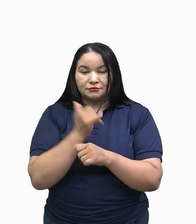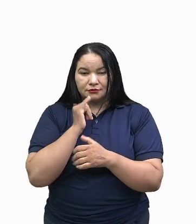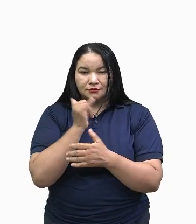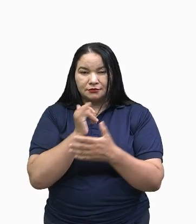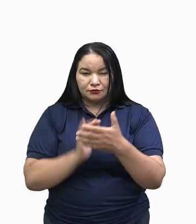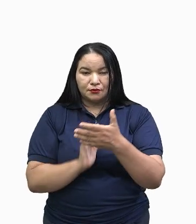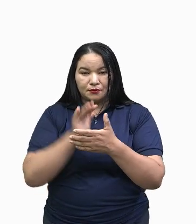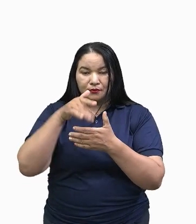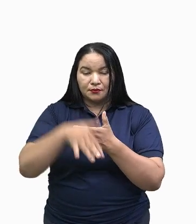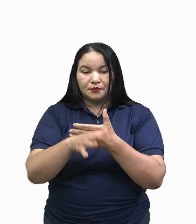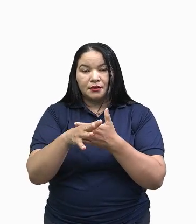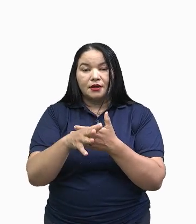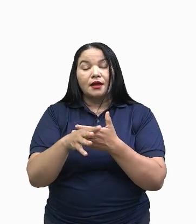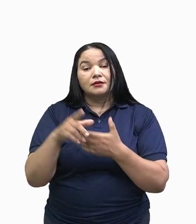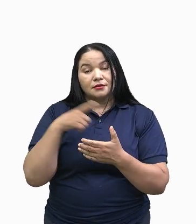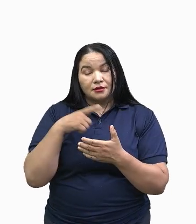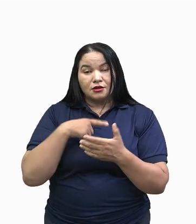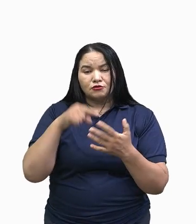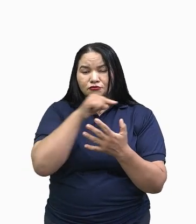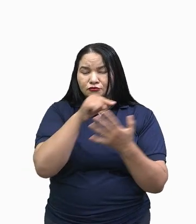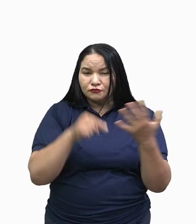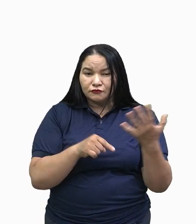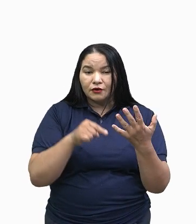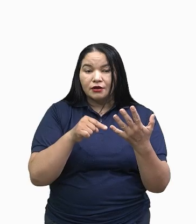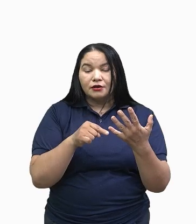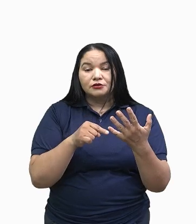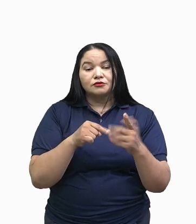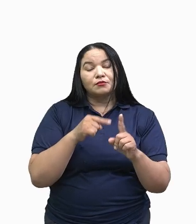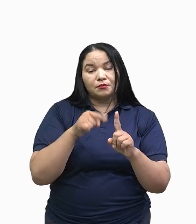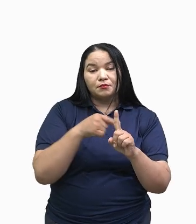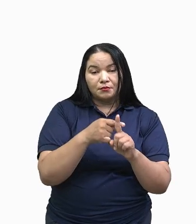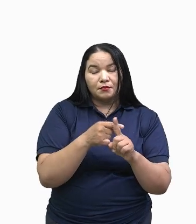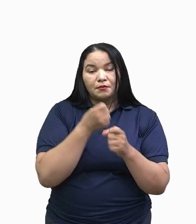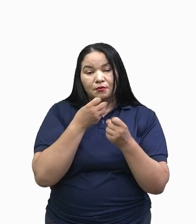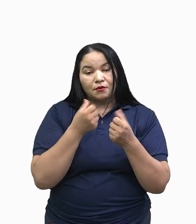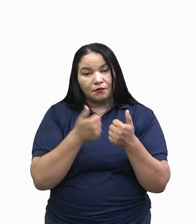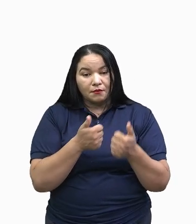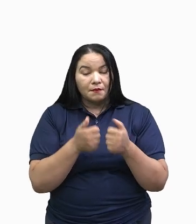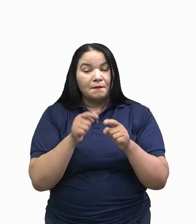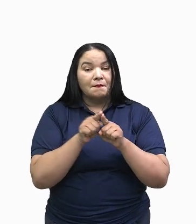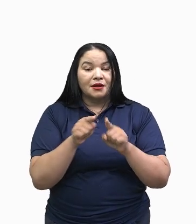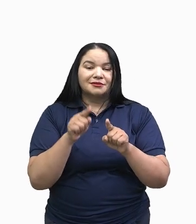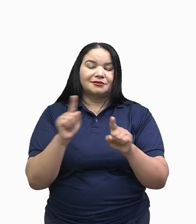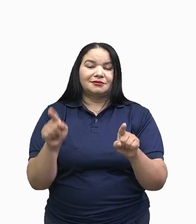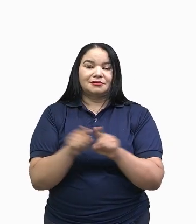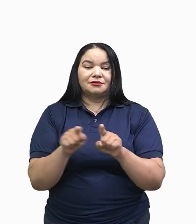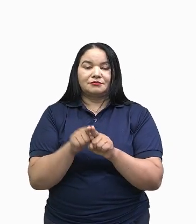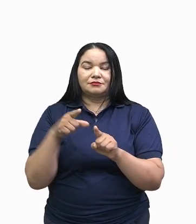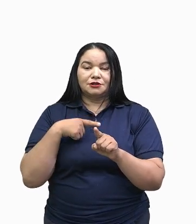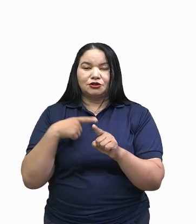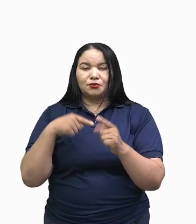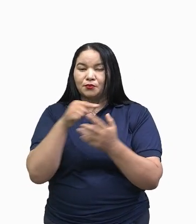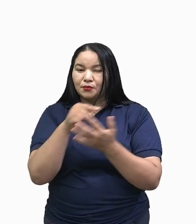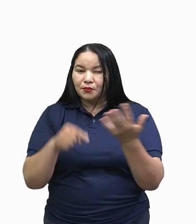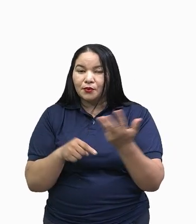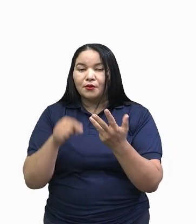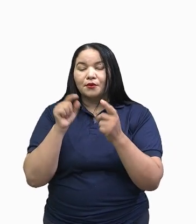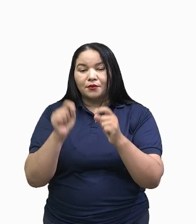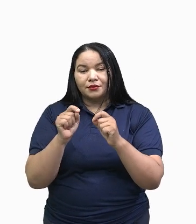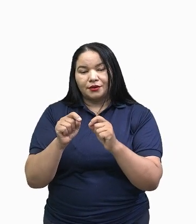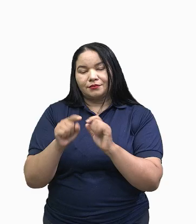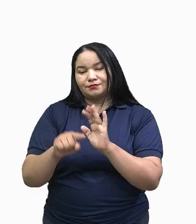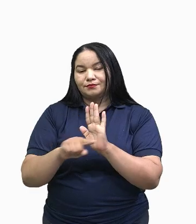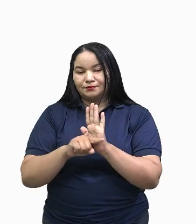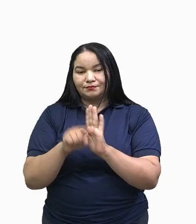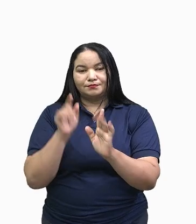ela traz aí os benefícios, que é a geração, como o professor já falou, de energia, mas ela também traz aí a